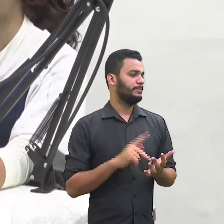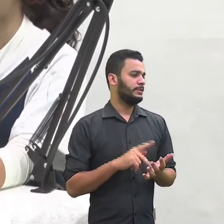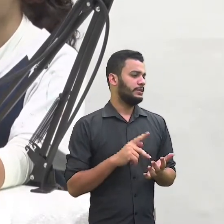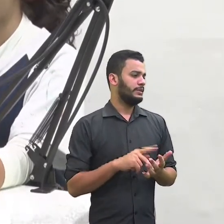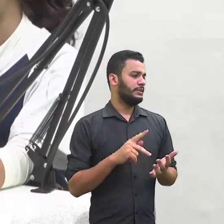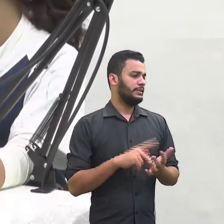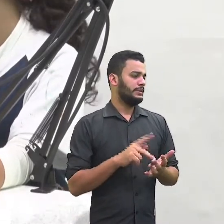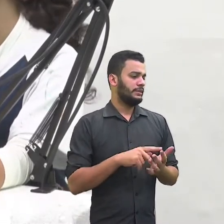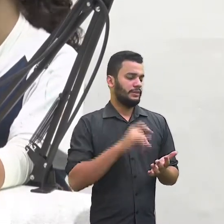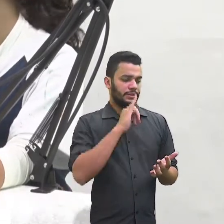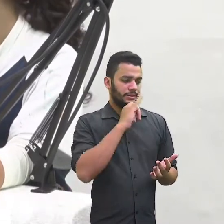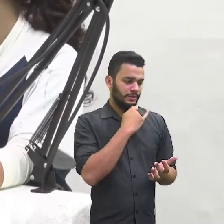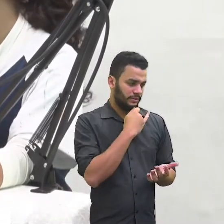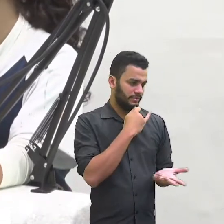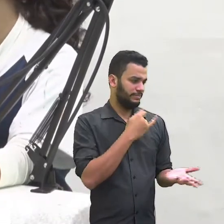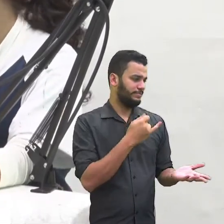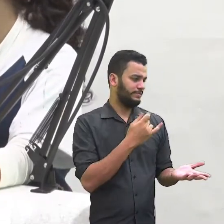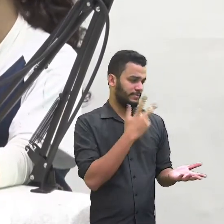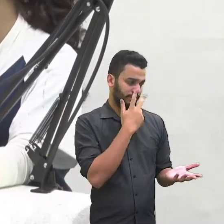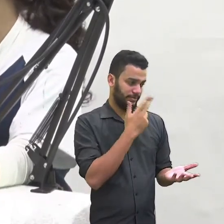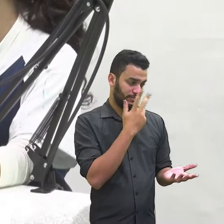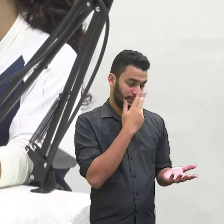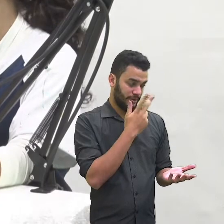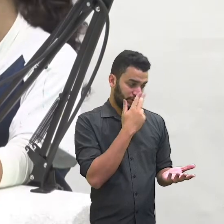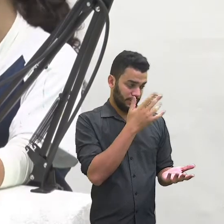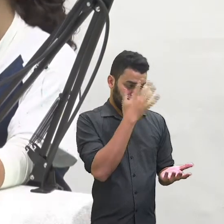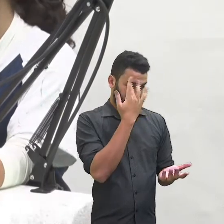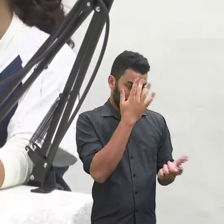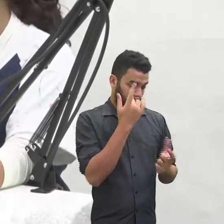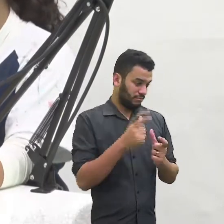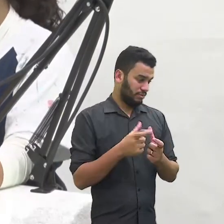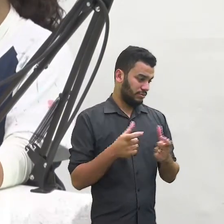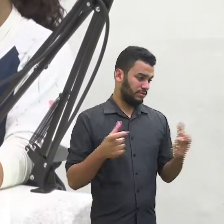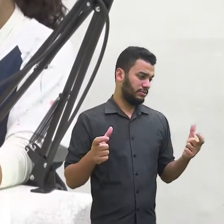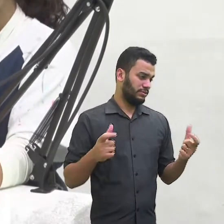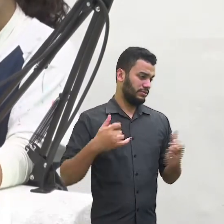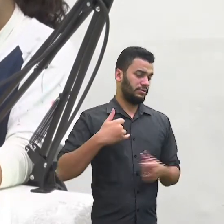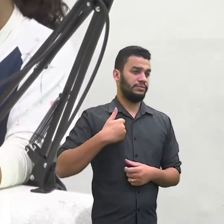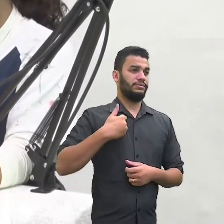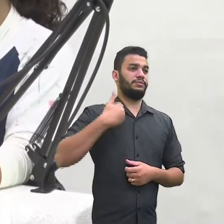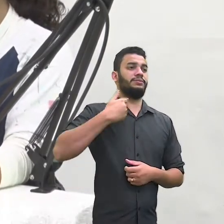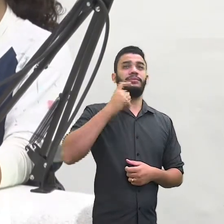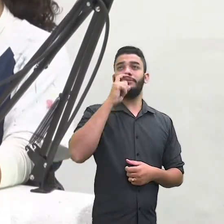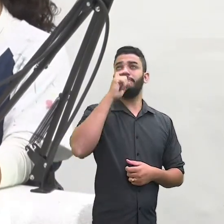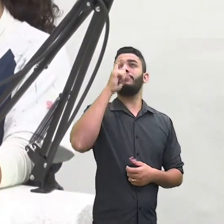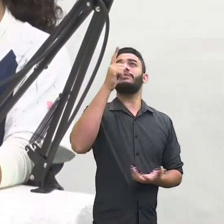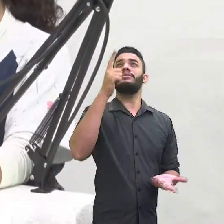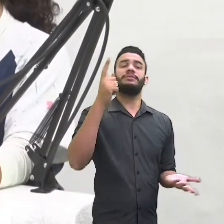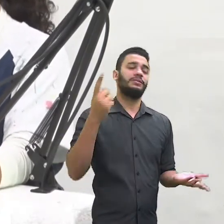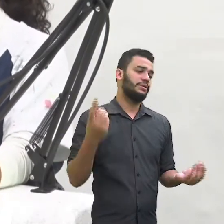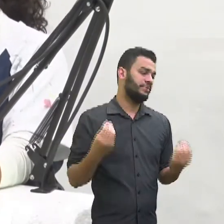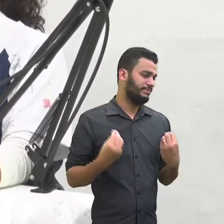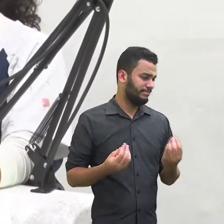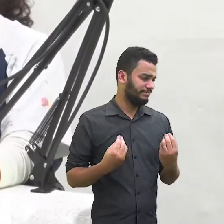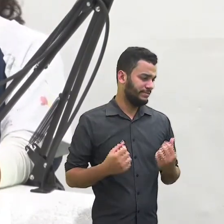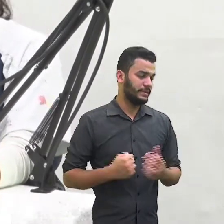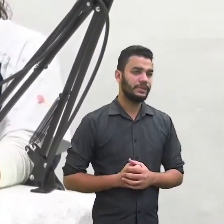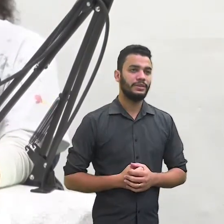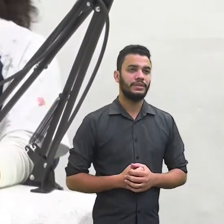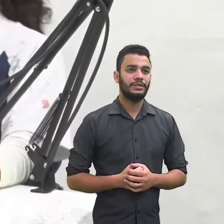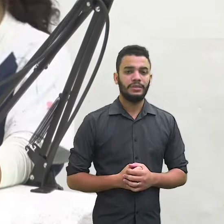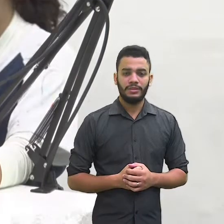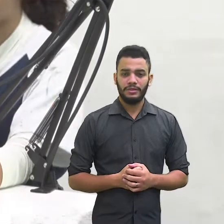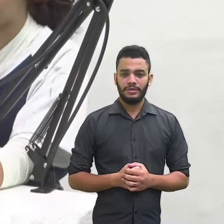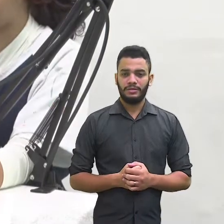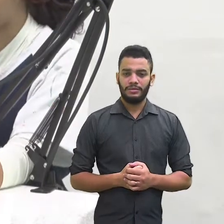egoísmo. Esse daí já é a essência nossa. É, exatamente. Pau do ser humano, né? Então, vamos lá com